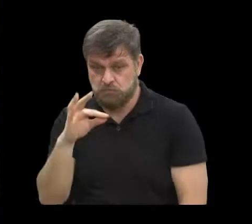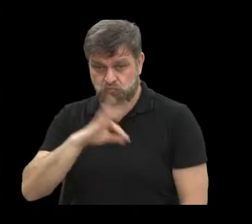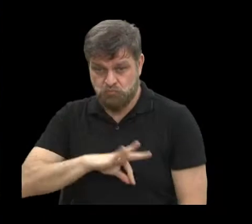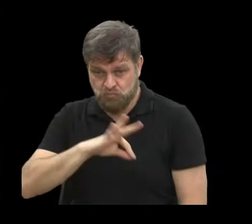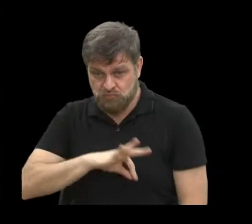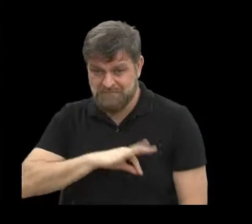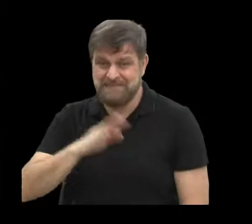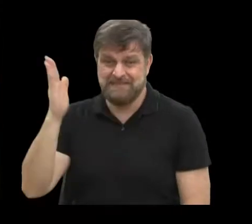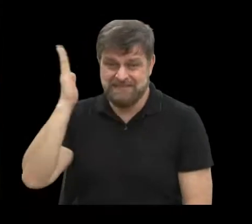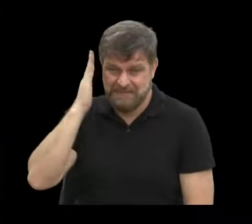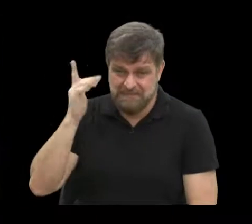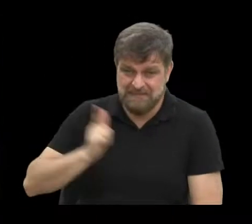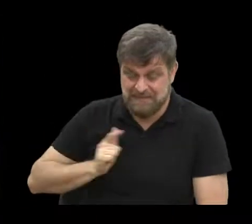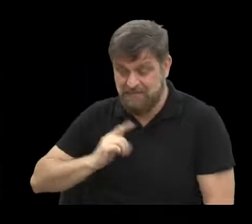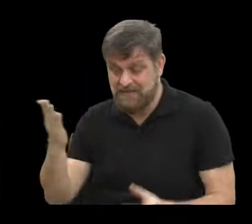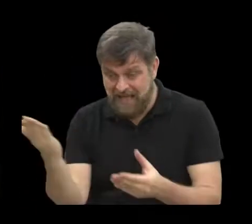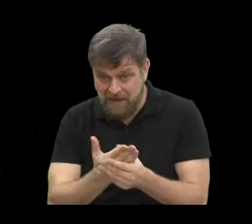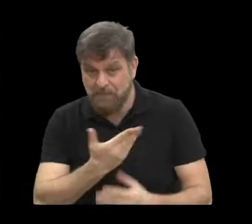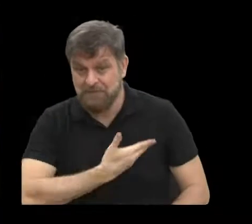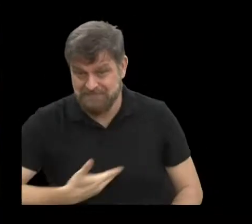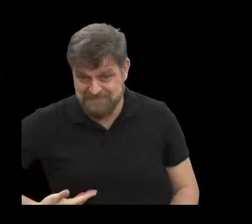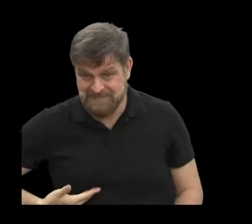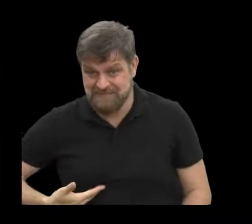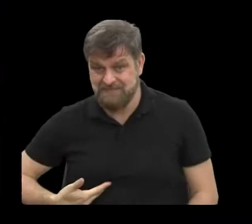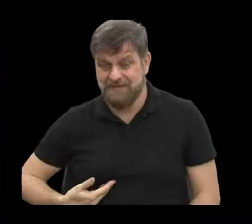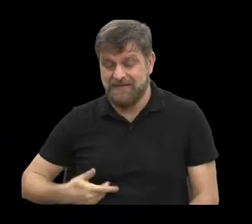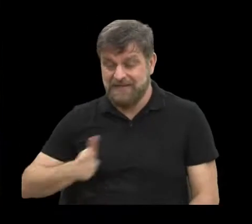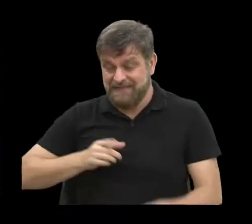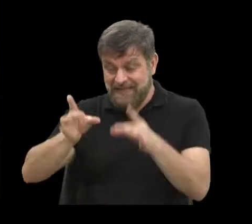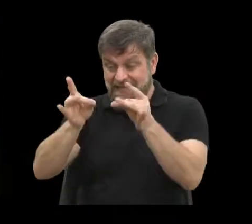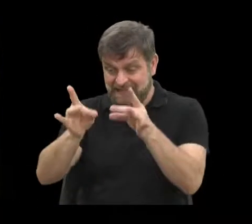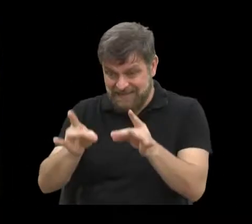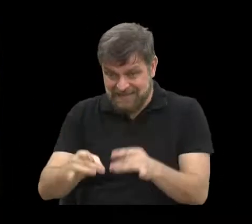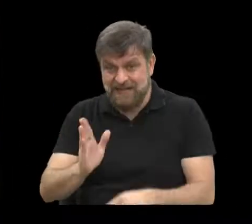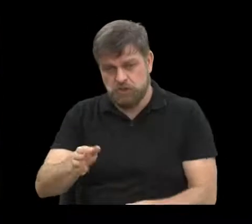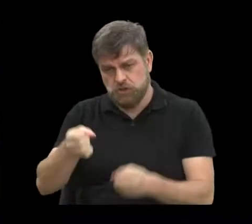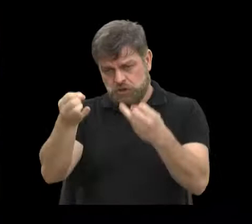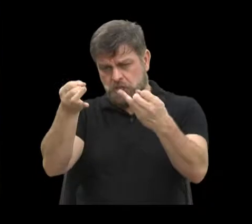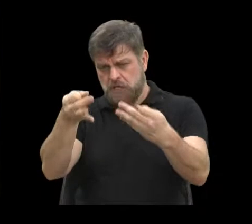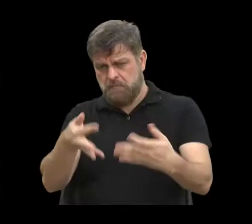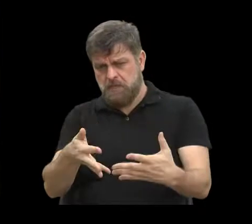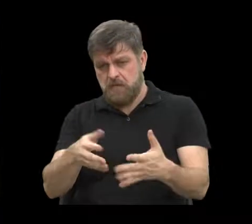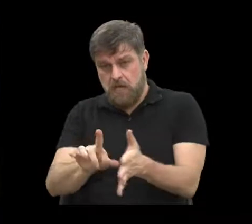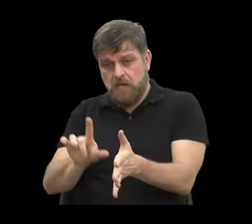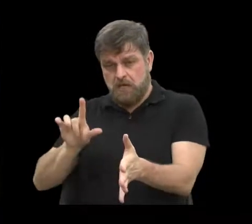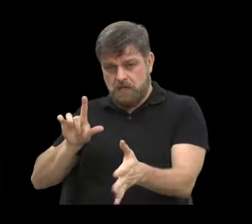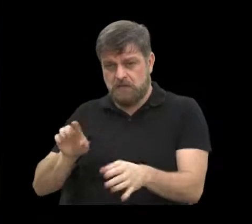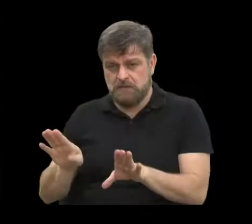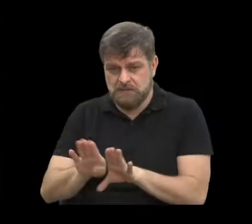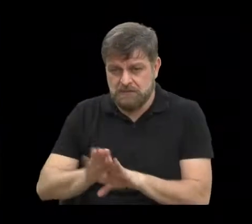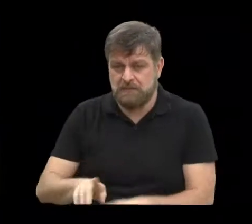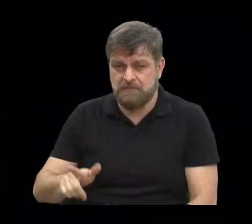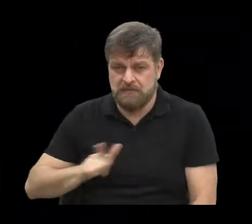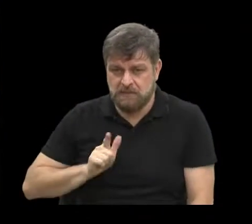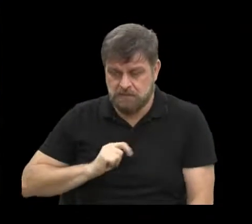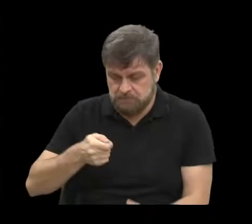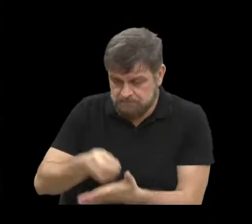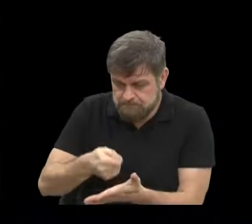as ações civis públicas que eu comentei para vocês, tá? Faz